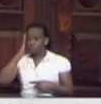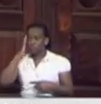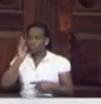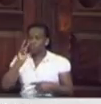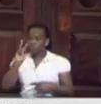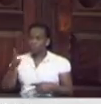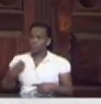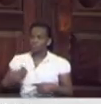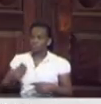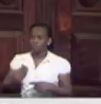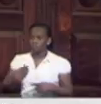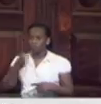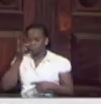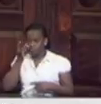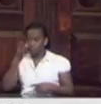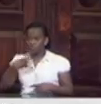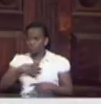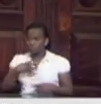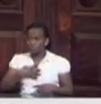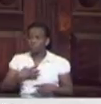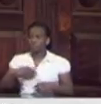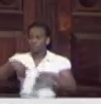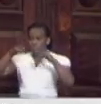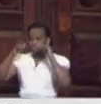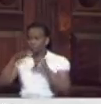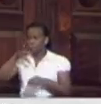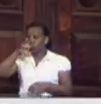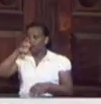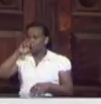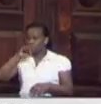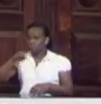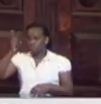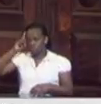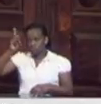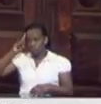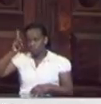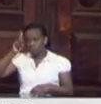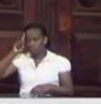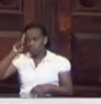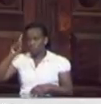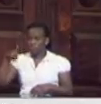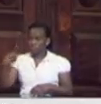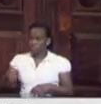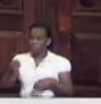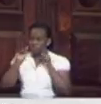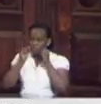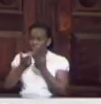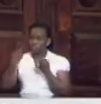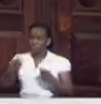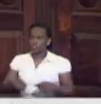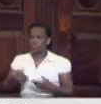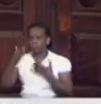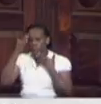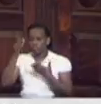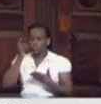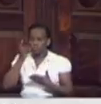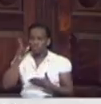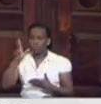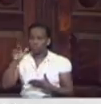eu vivo, que eu sinto, que eu respiro no dia a dia deste parlamento. Obrigado, deputado Luiz